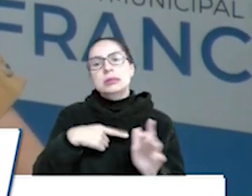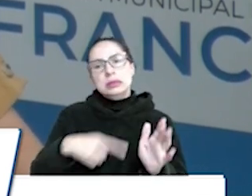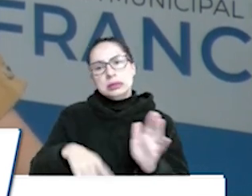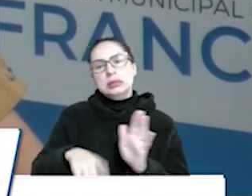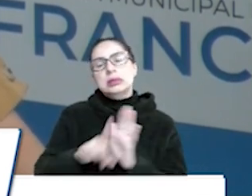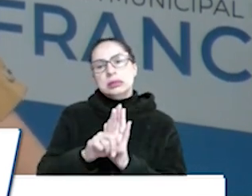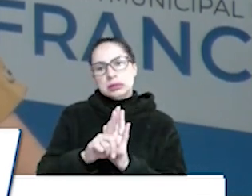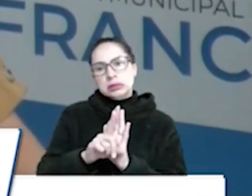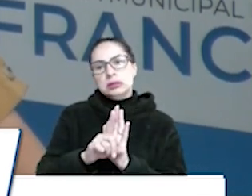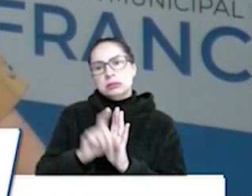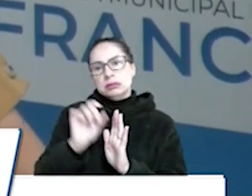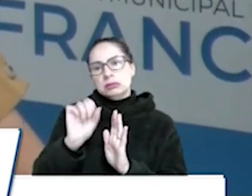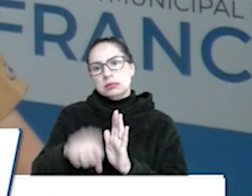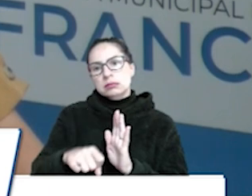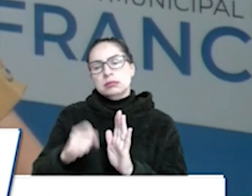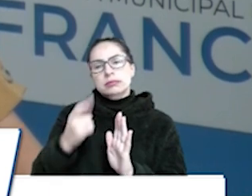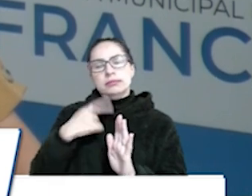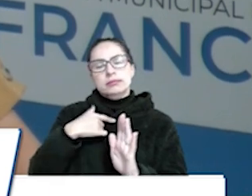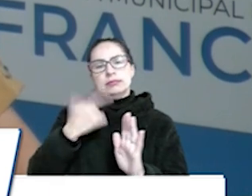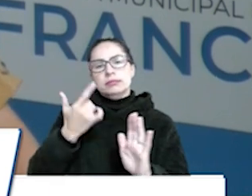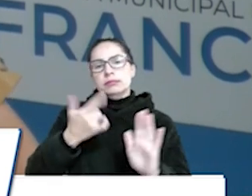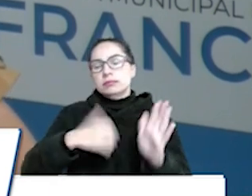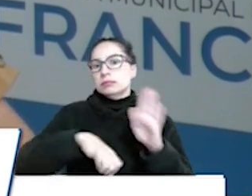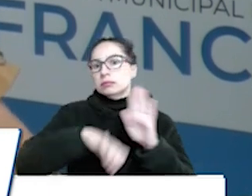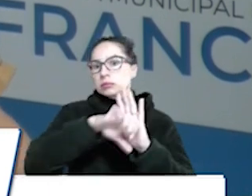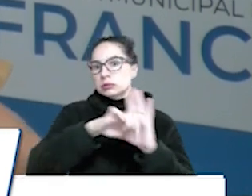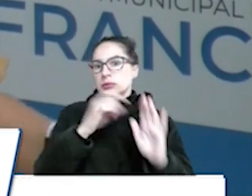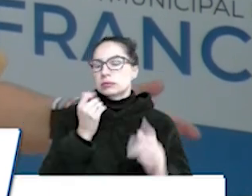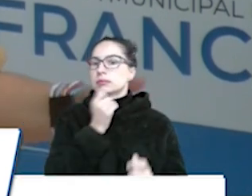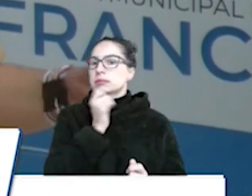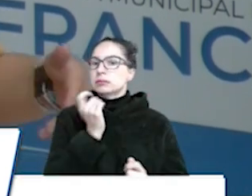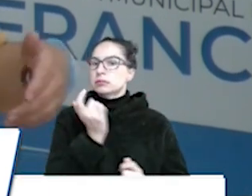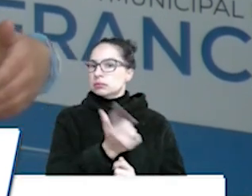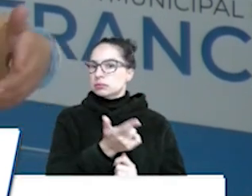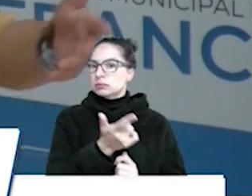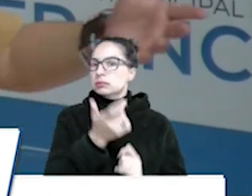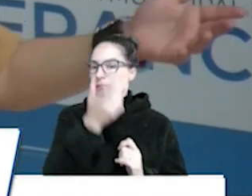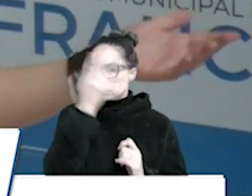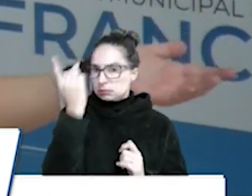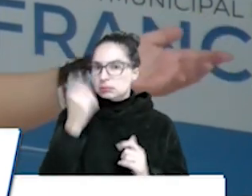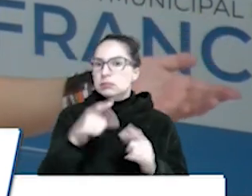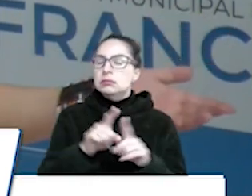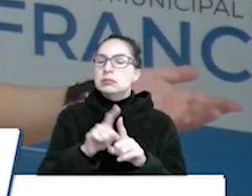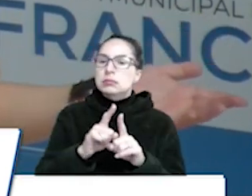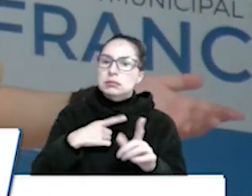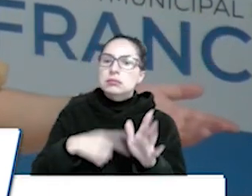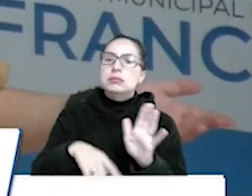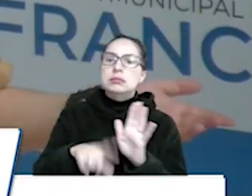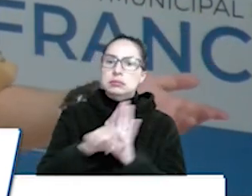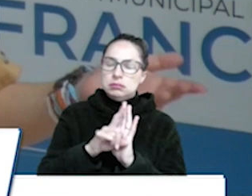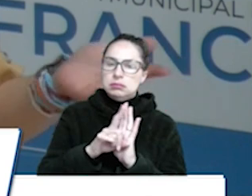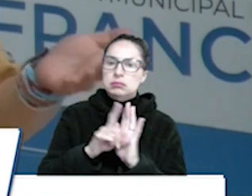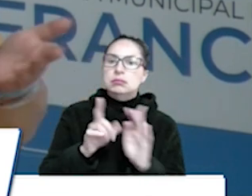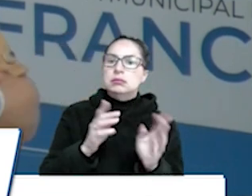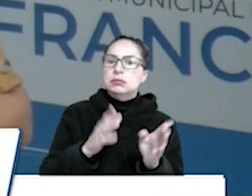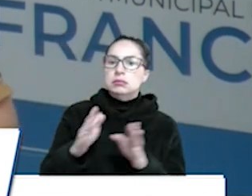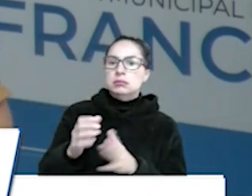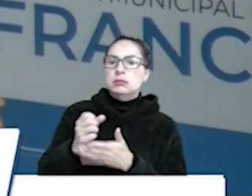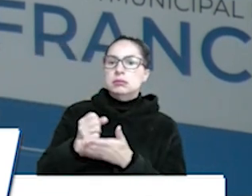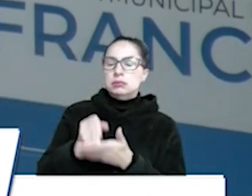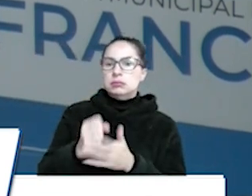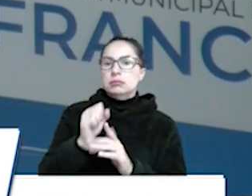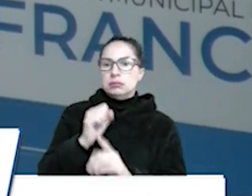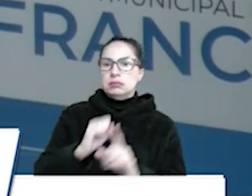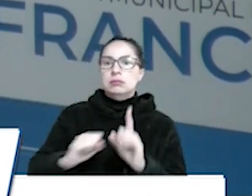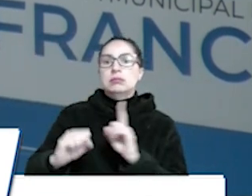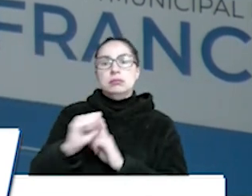sobre o desacato, e além disso nós temos leis e uma organização social onde a gente